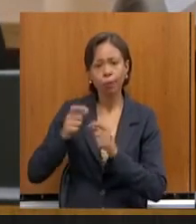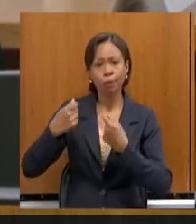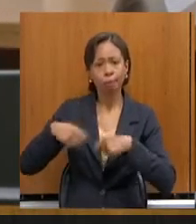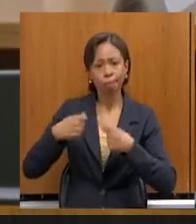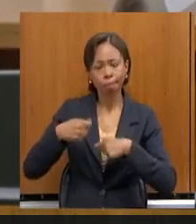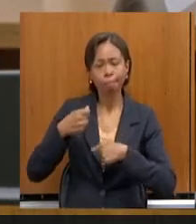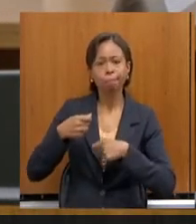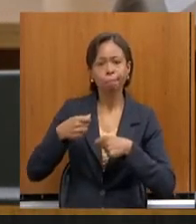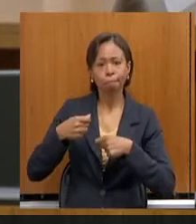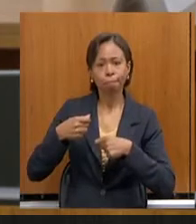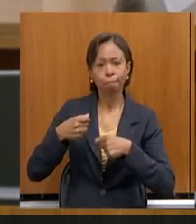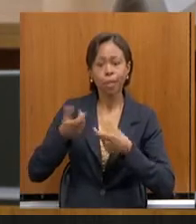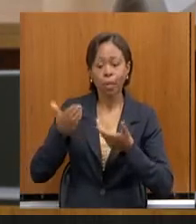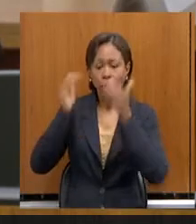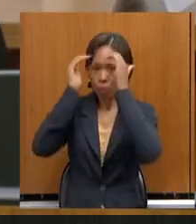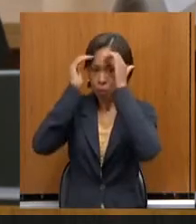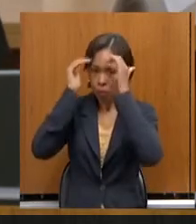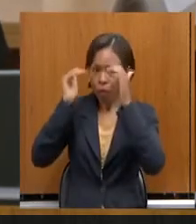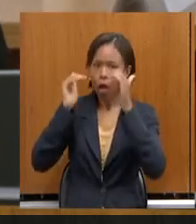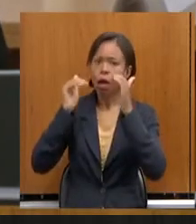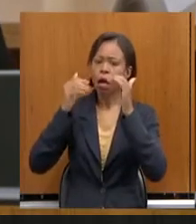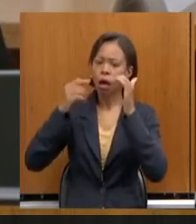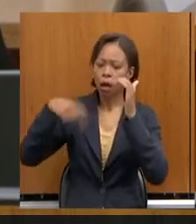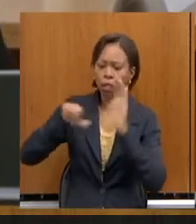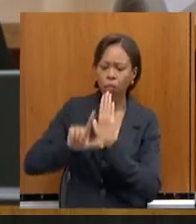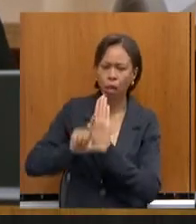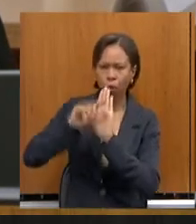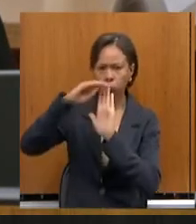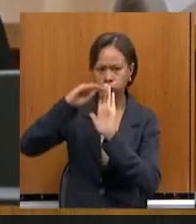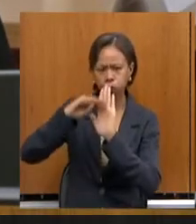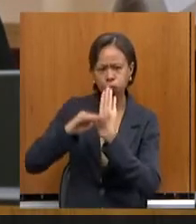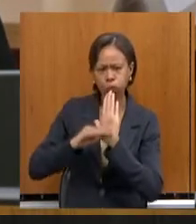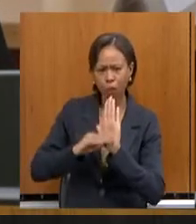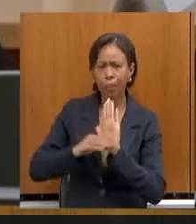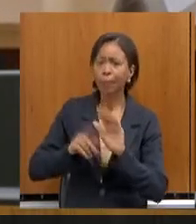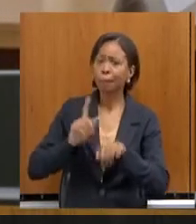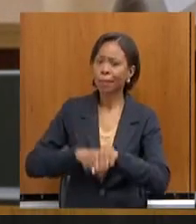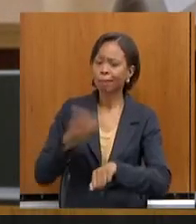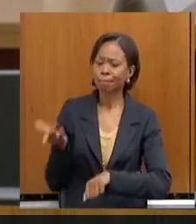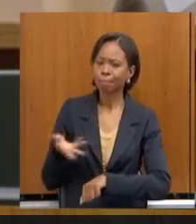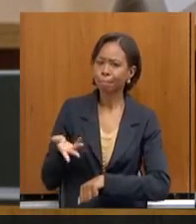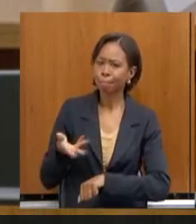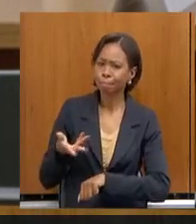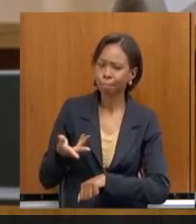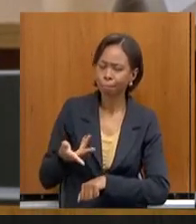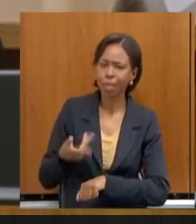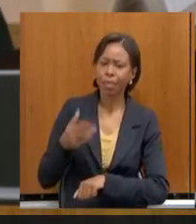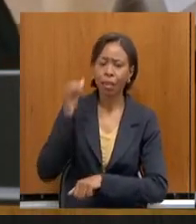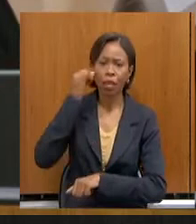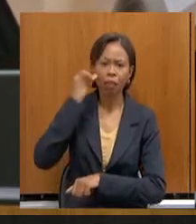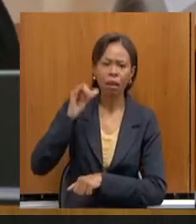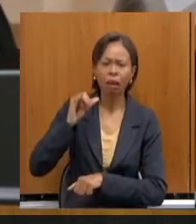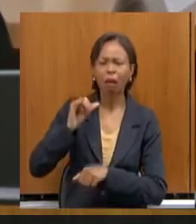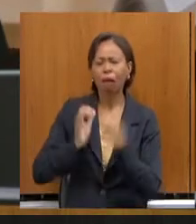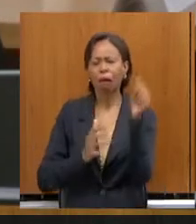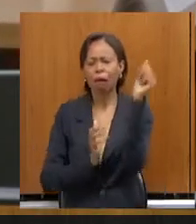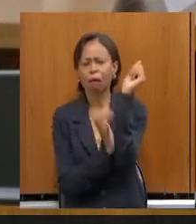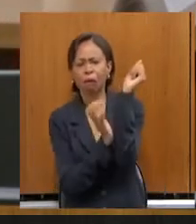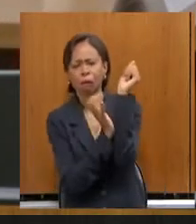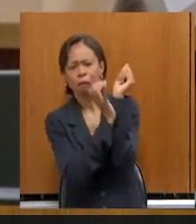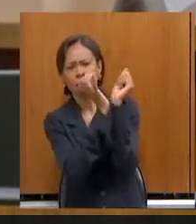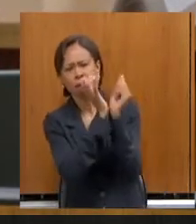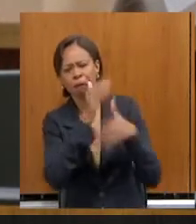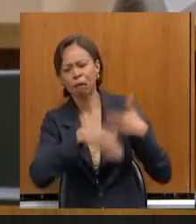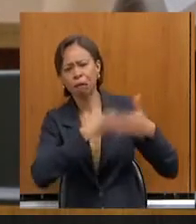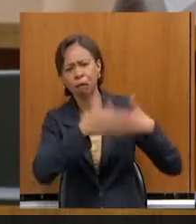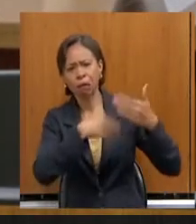esse Atos autorizativos com maior a idade tirar a burocracia desnecessária para que a gente tenha